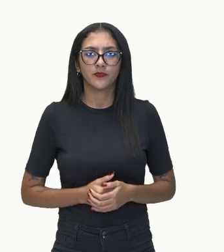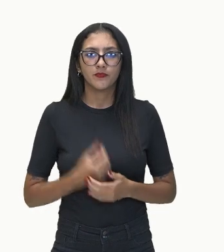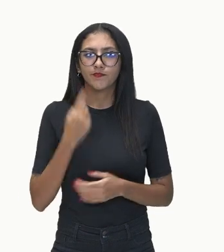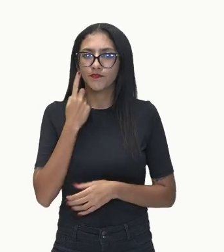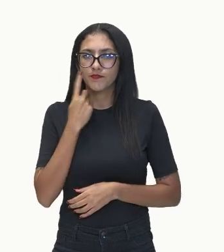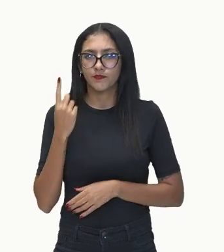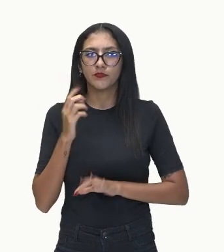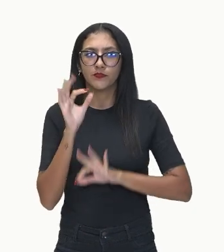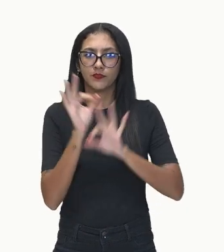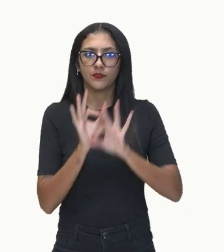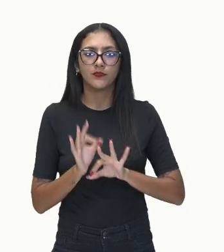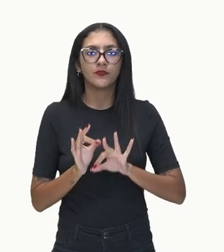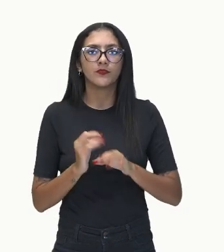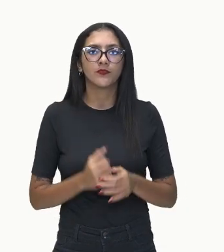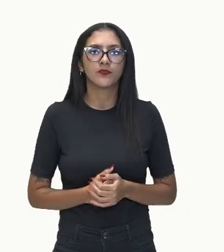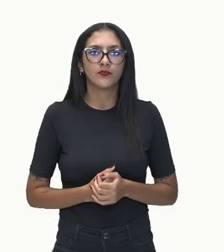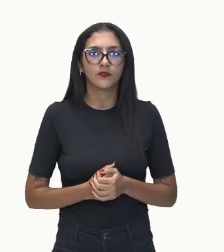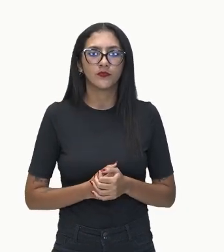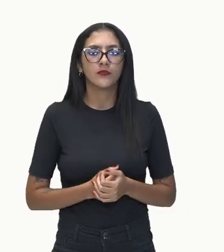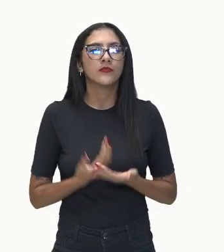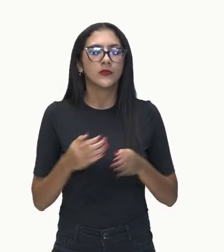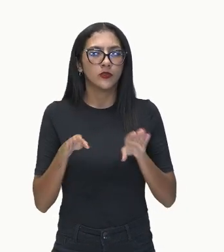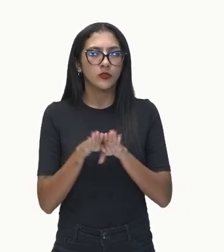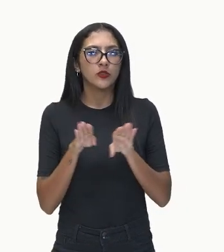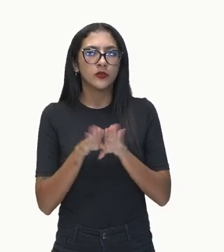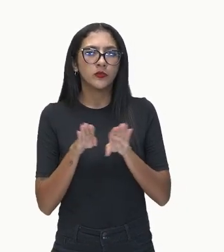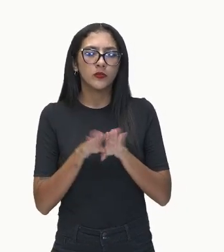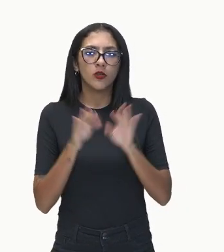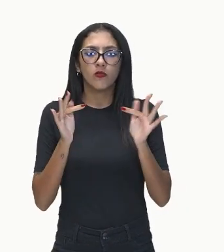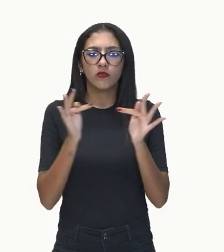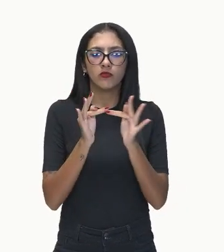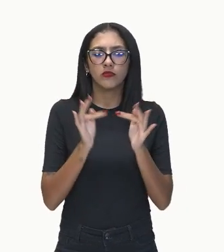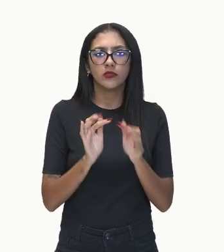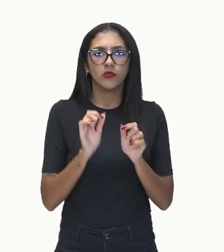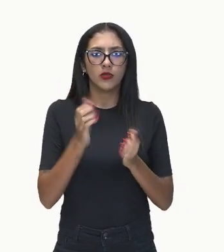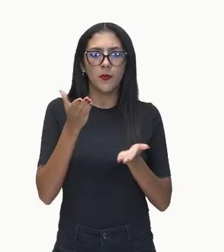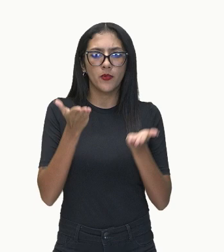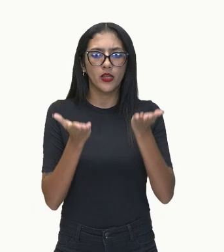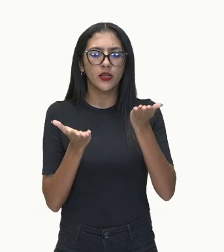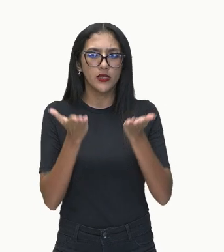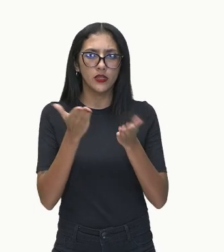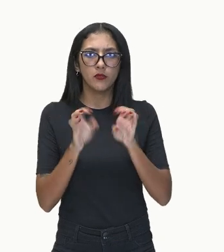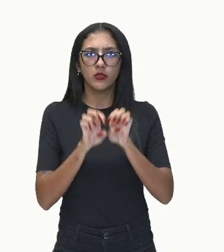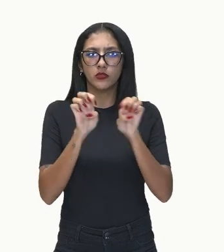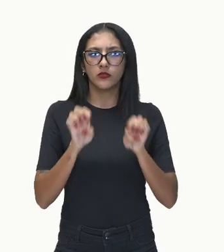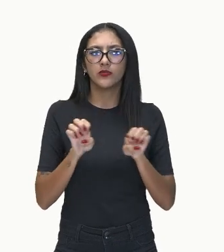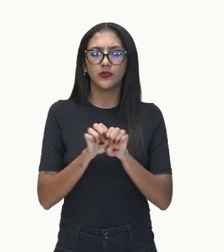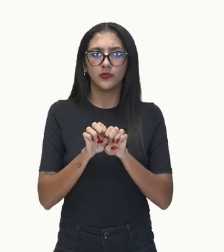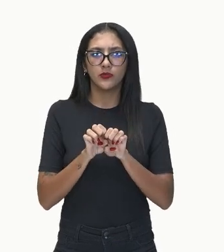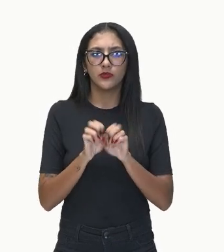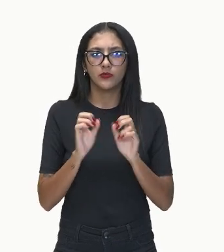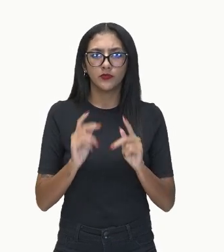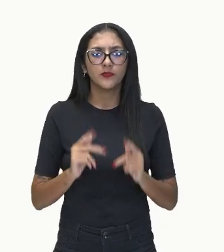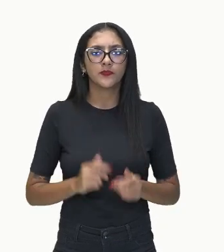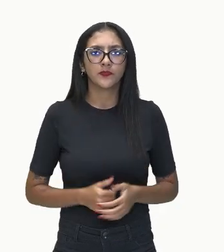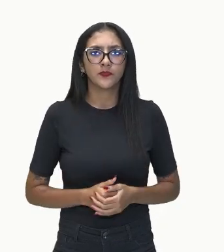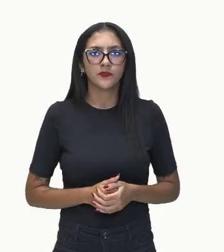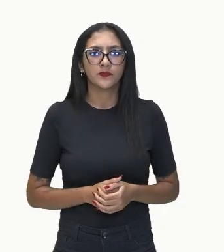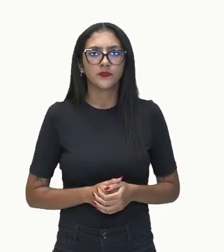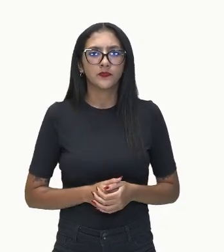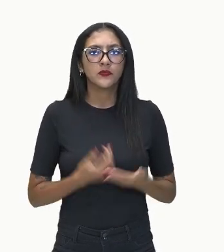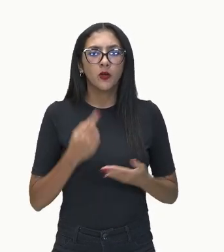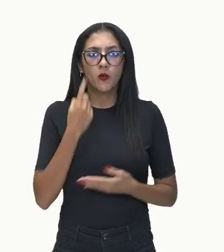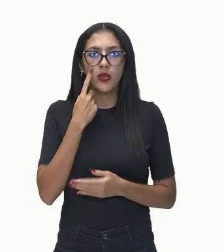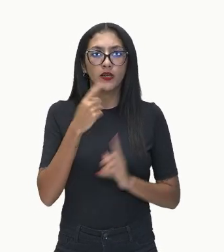parte. Então, é uma isomeria de compensação ou metameria. Certo? Então, essas são as